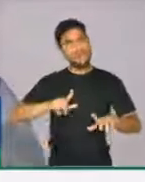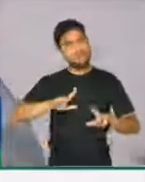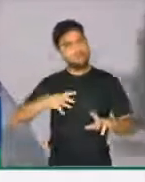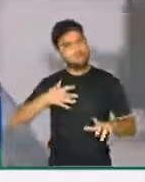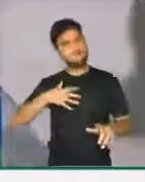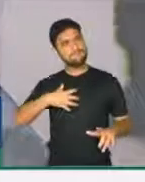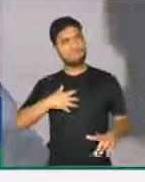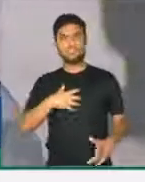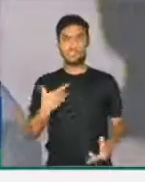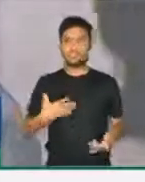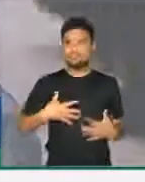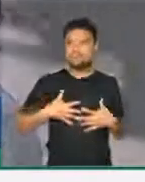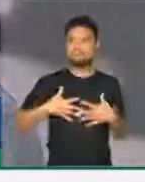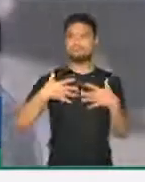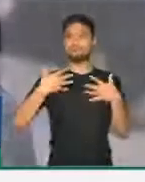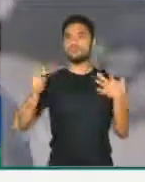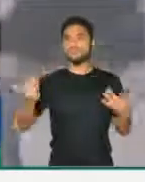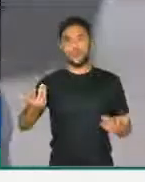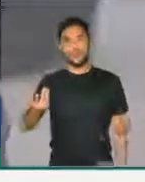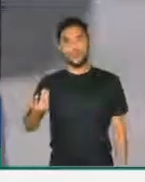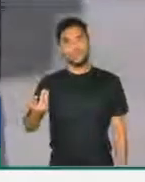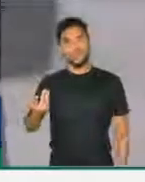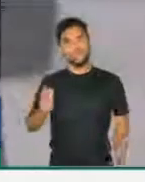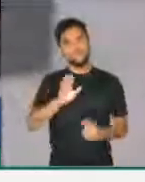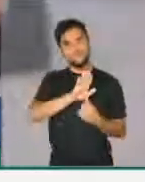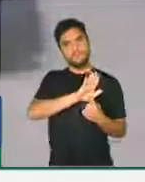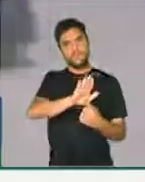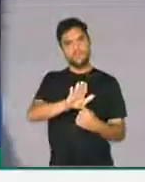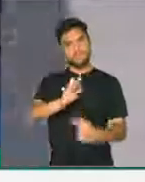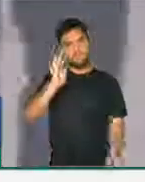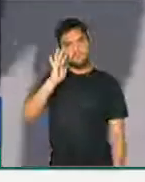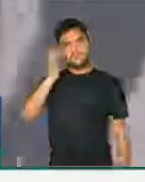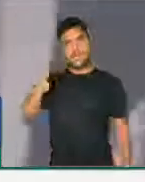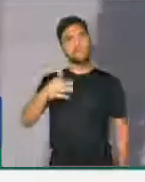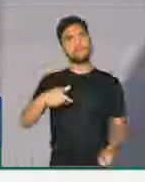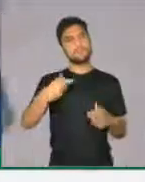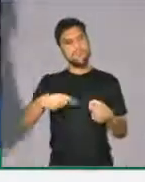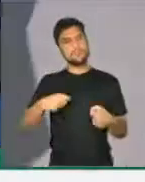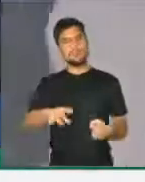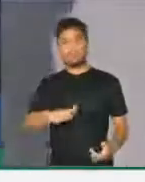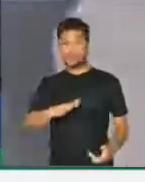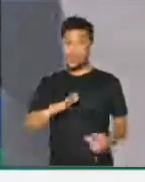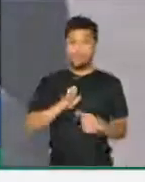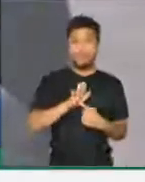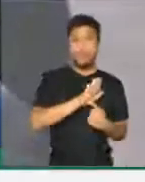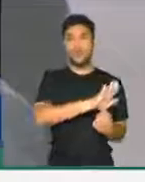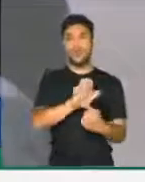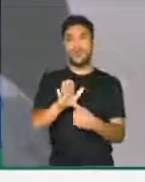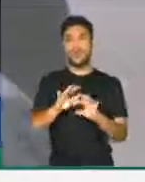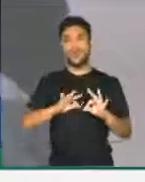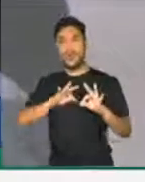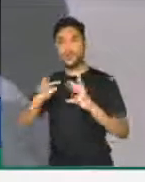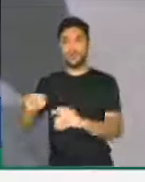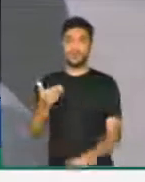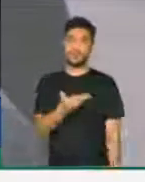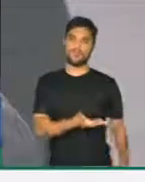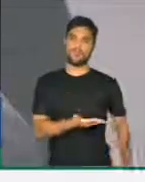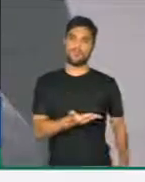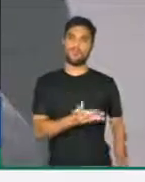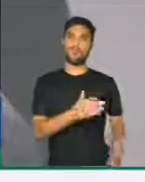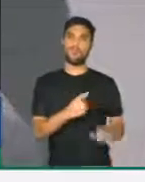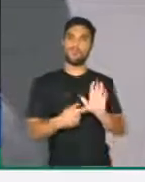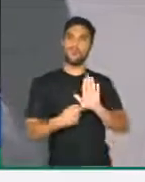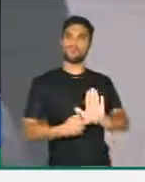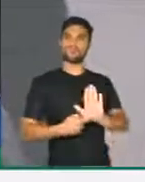uma demonstração altiva, determinada e que merece o reconhecimento de todos pela